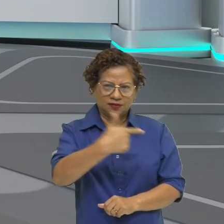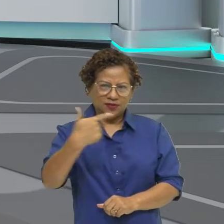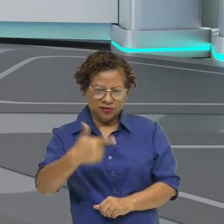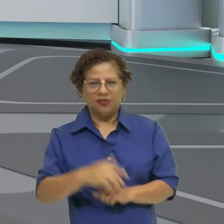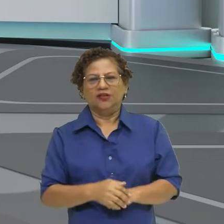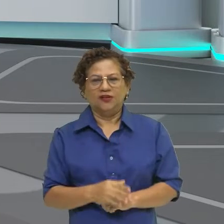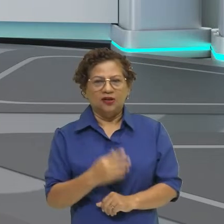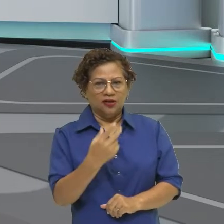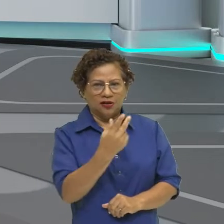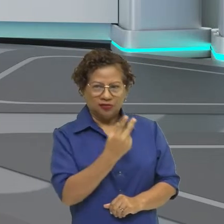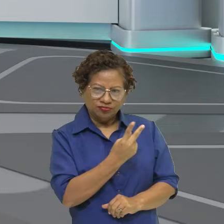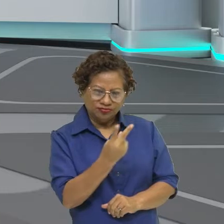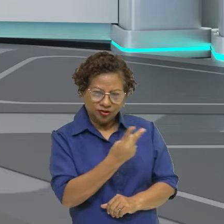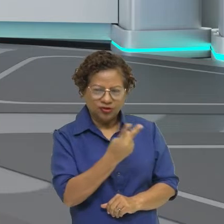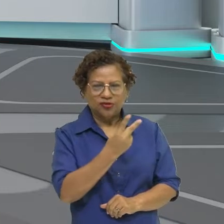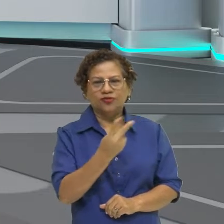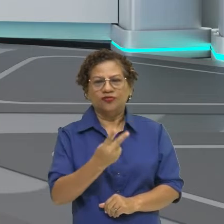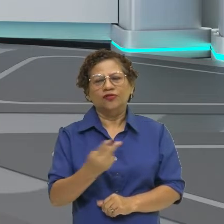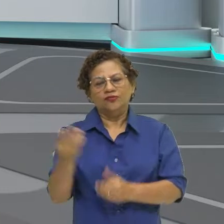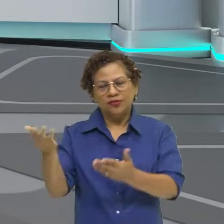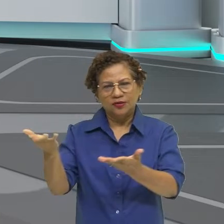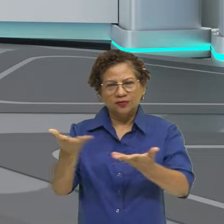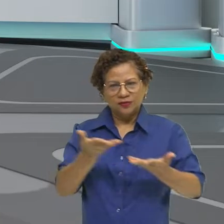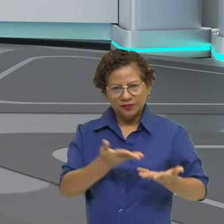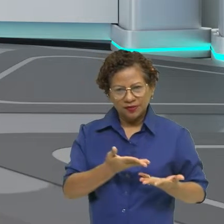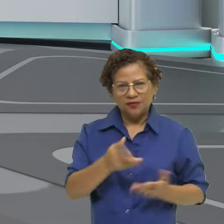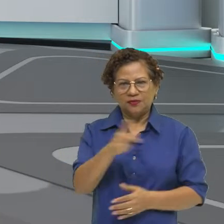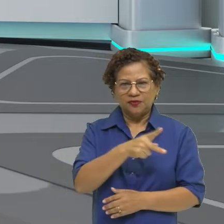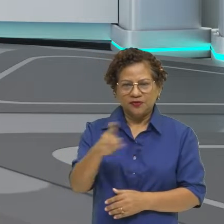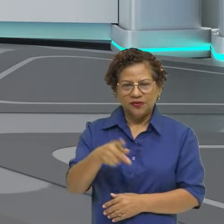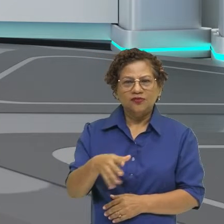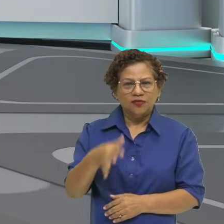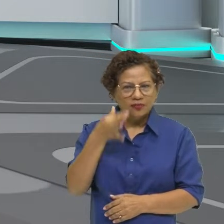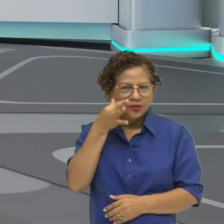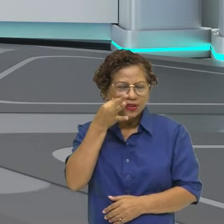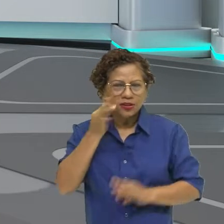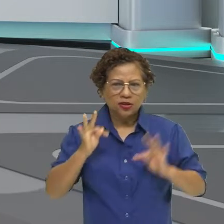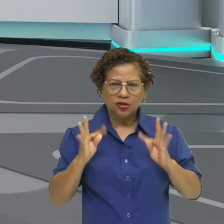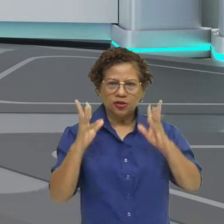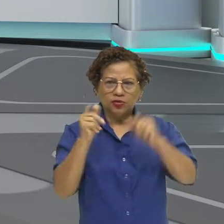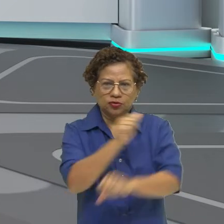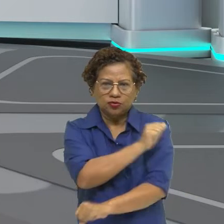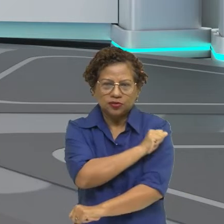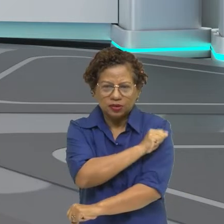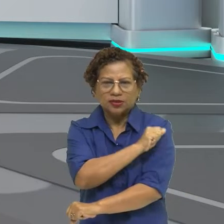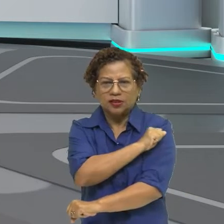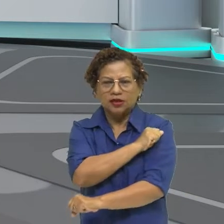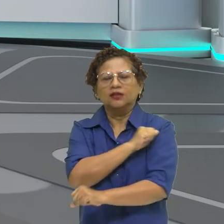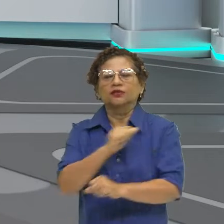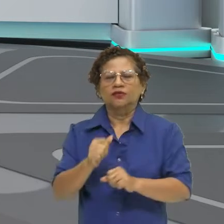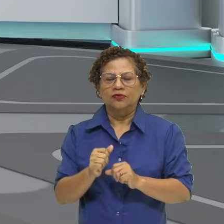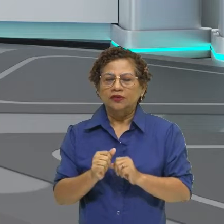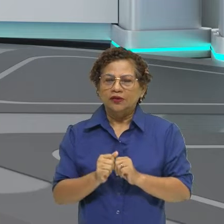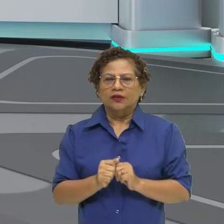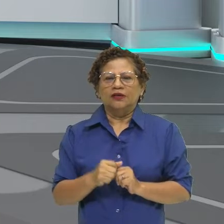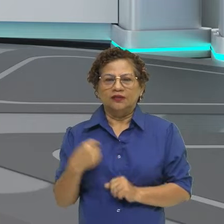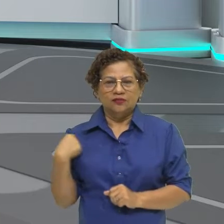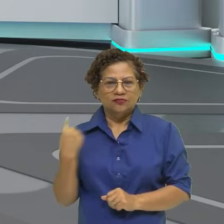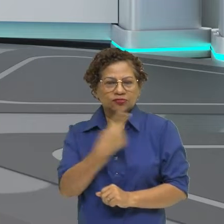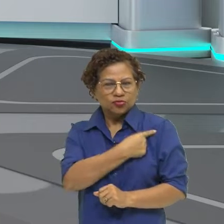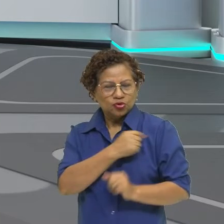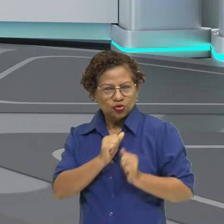professora Gabriela, boas-vindas a todos os professores presenciais, todos os alunos que estão aqui nos acompanhando neste momento